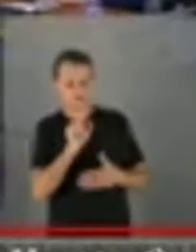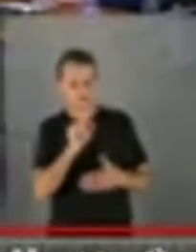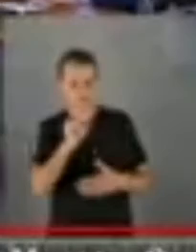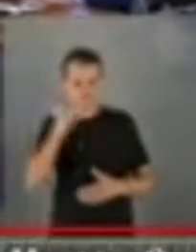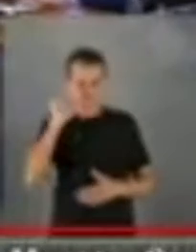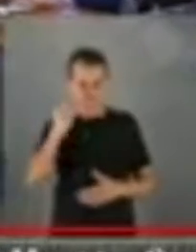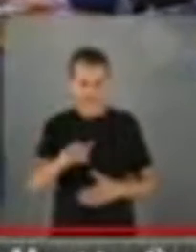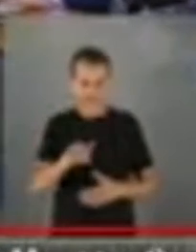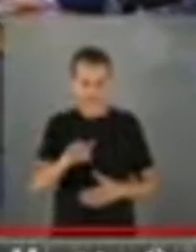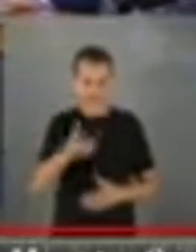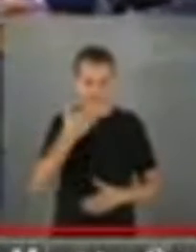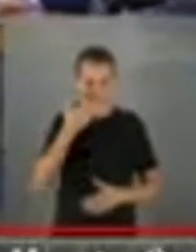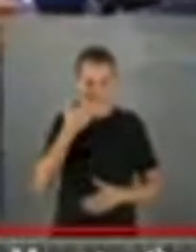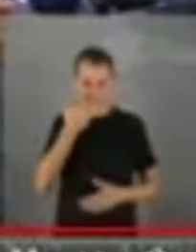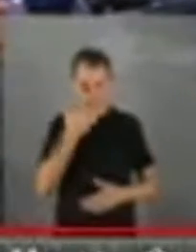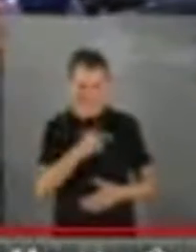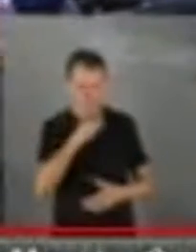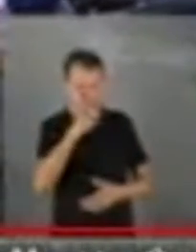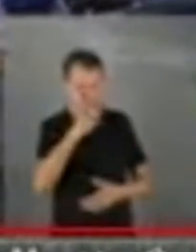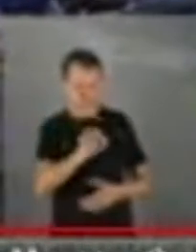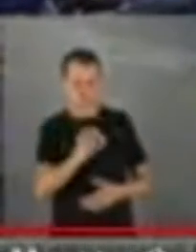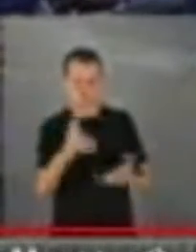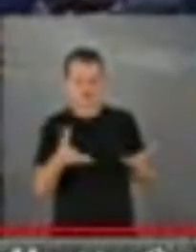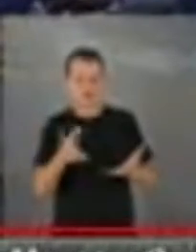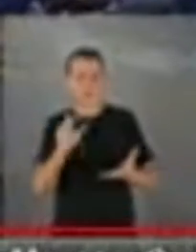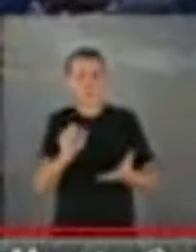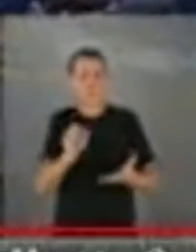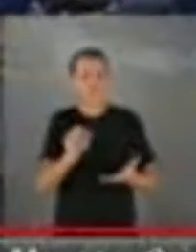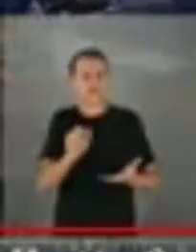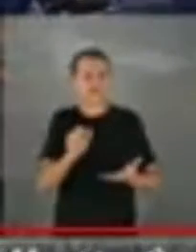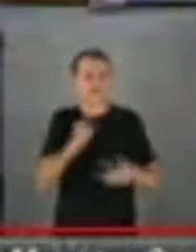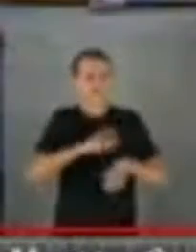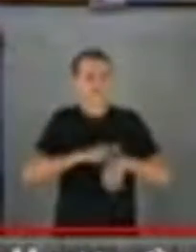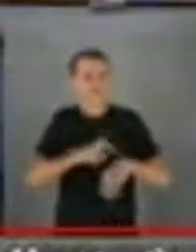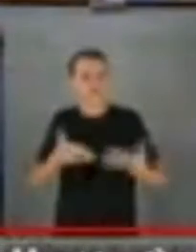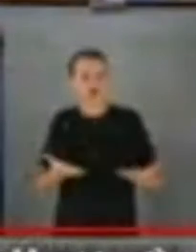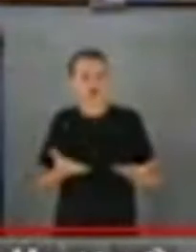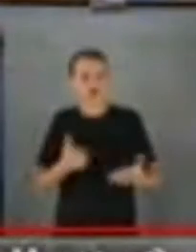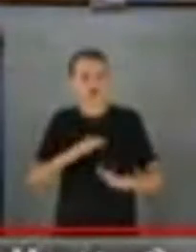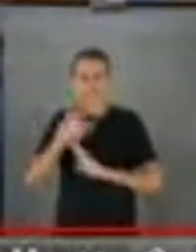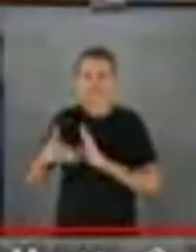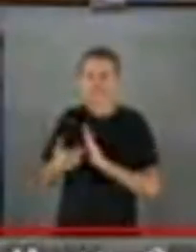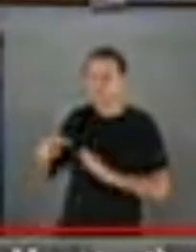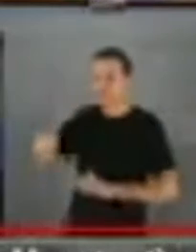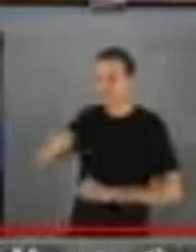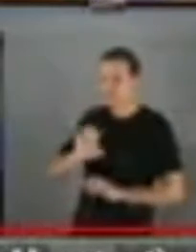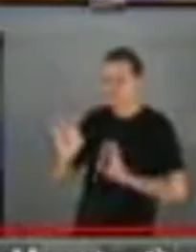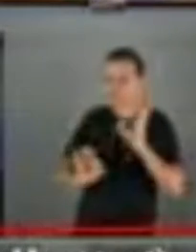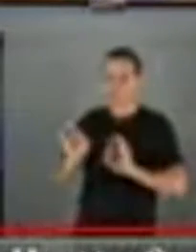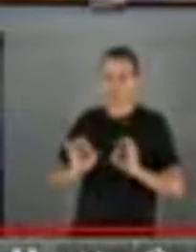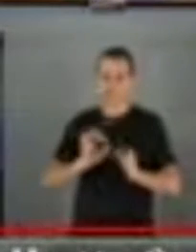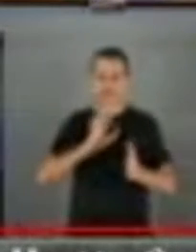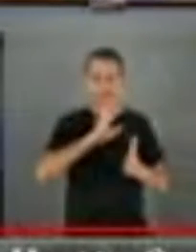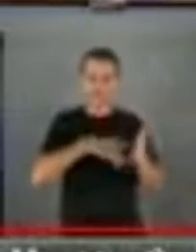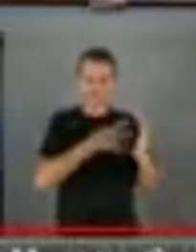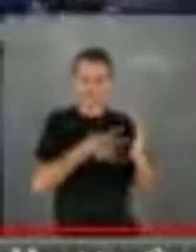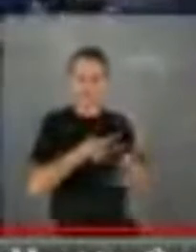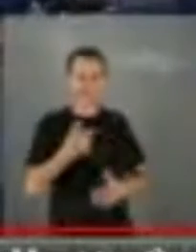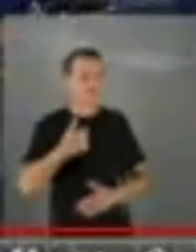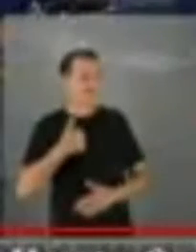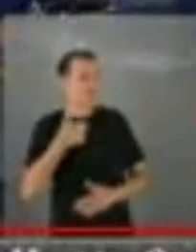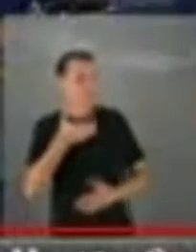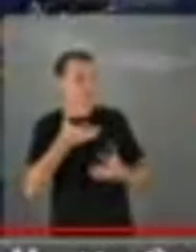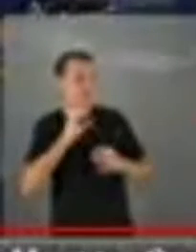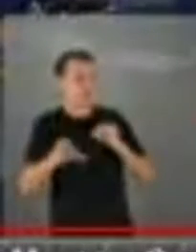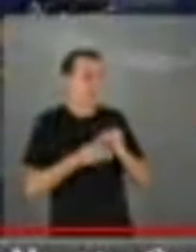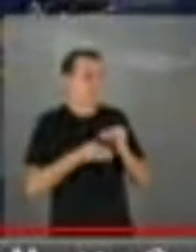essa reconvocação seria para que momento, senhor presidente? Tudo isso que nós estamos fazendo aqui, essa agenda... Não eu apenas faria uma ponderação, já